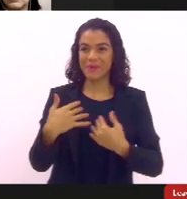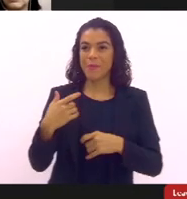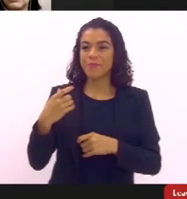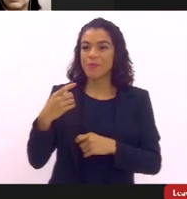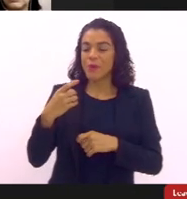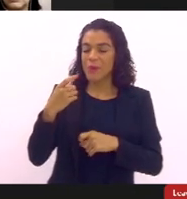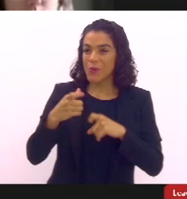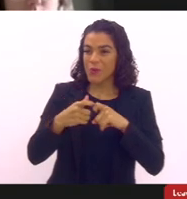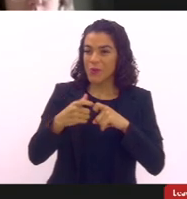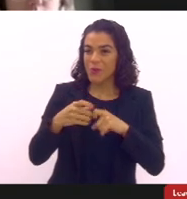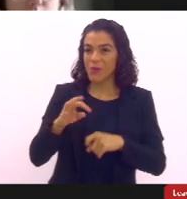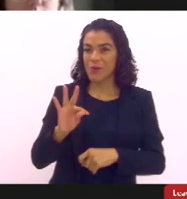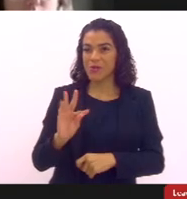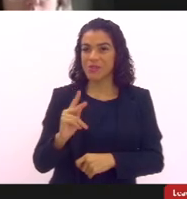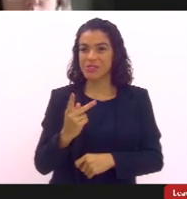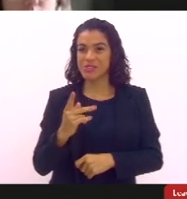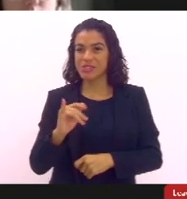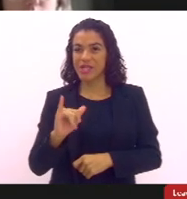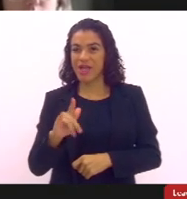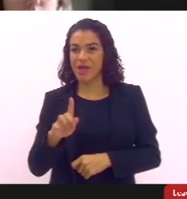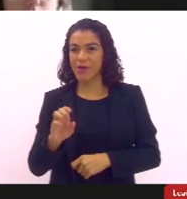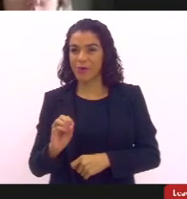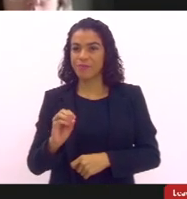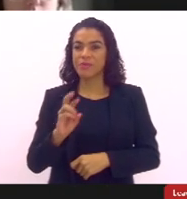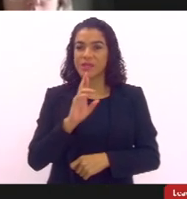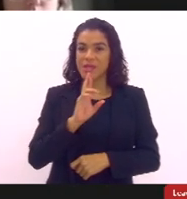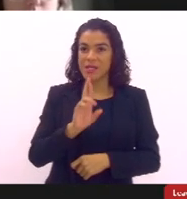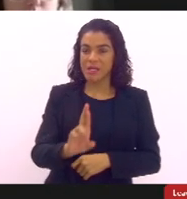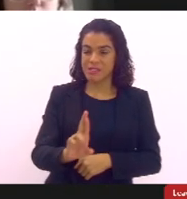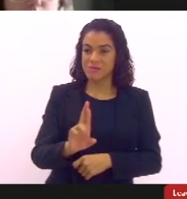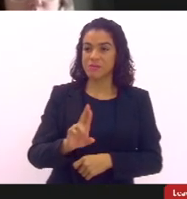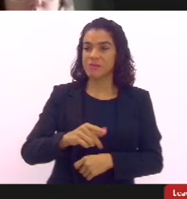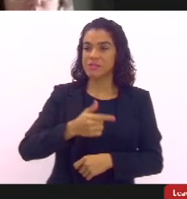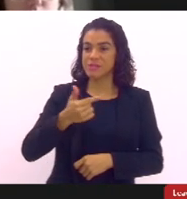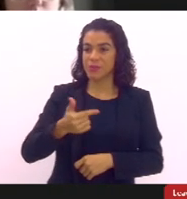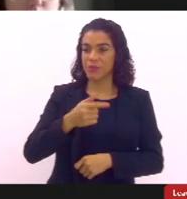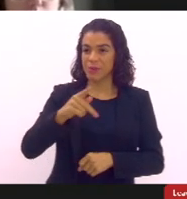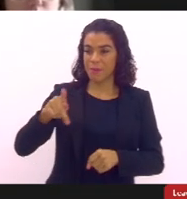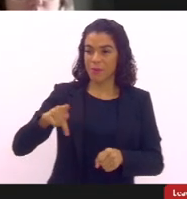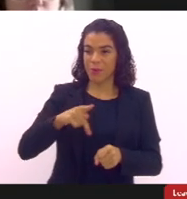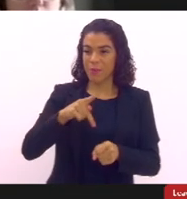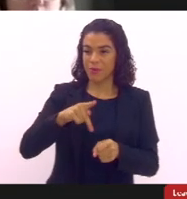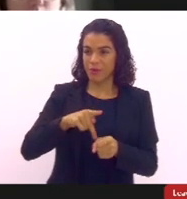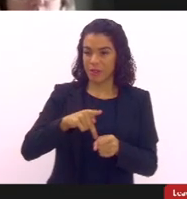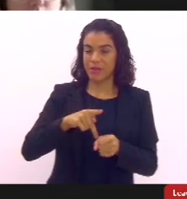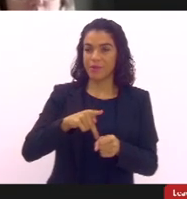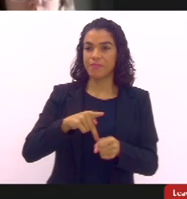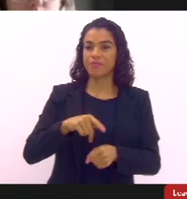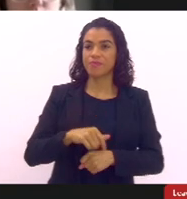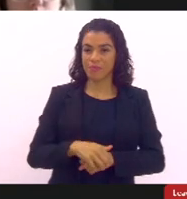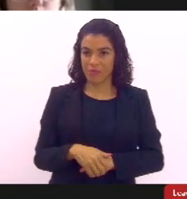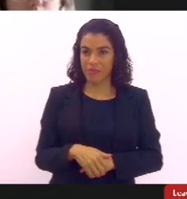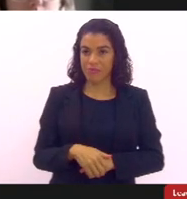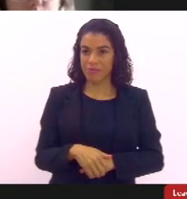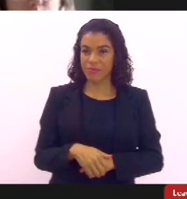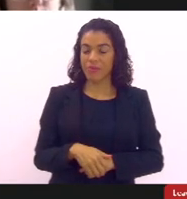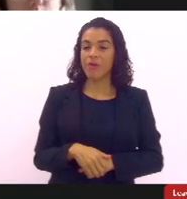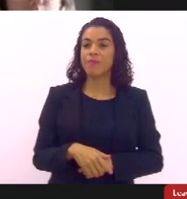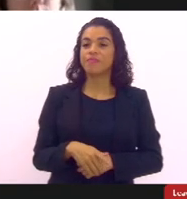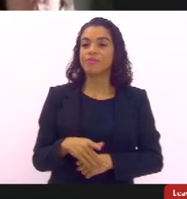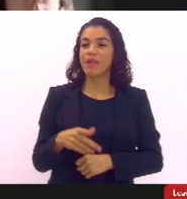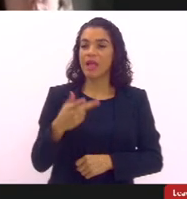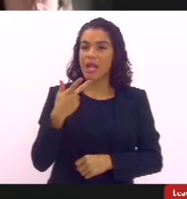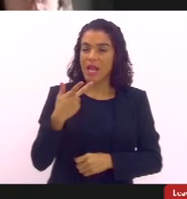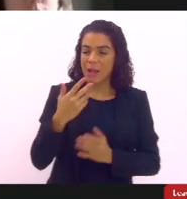Tiago, que responde pela segunda Promotoria de Justiça da Tutela Coletiva de Saúde, né,